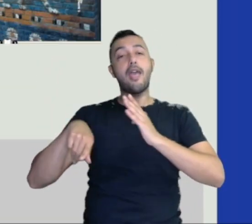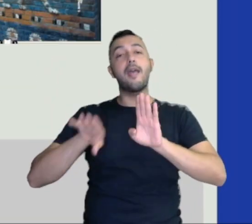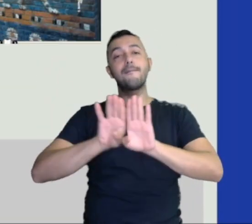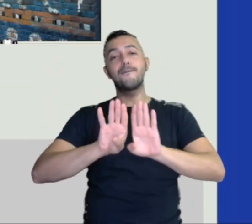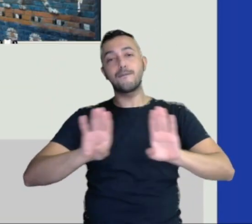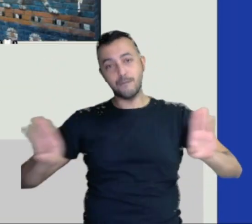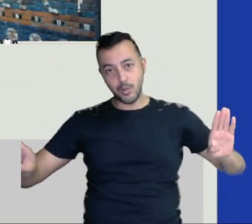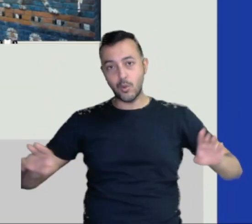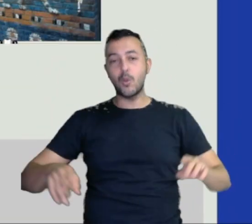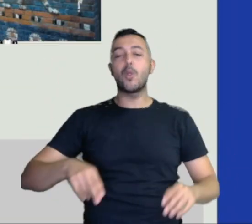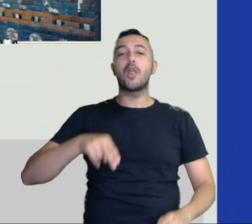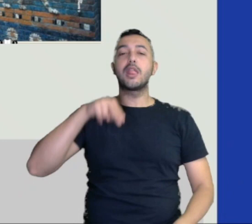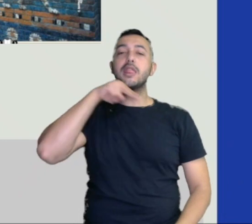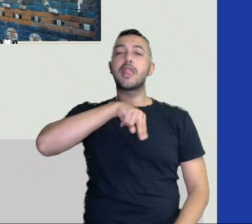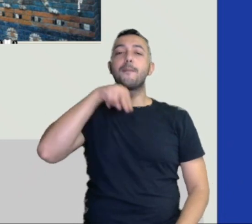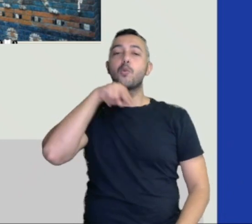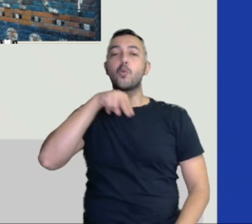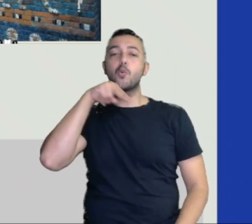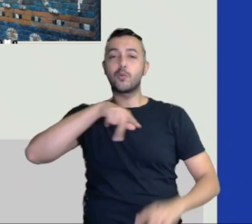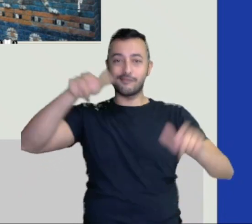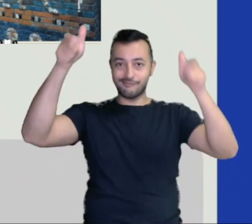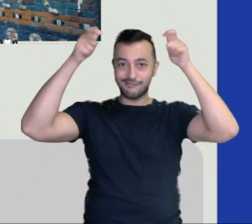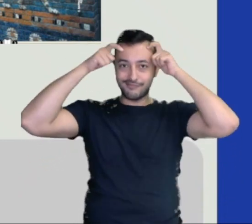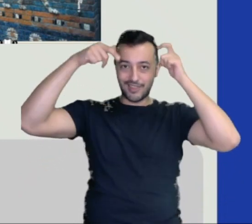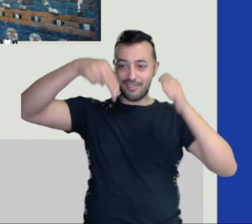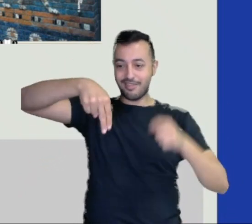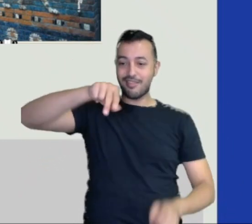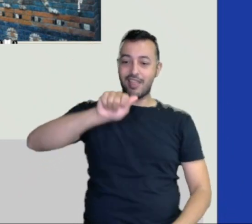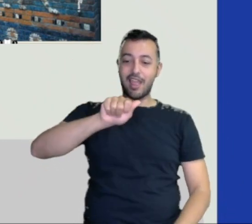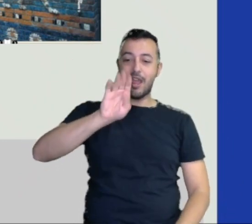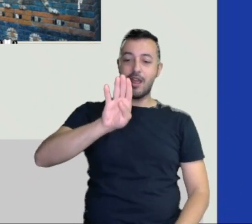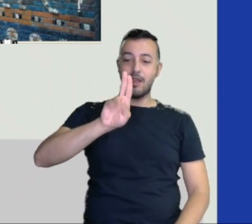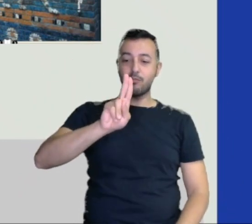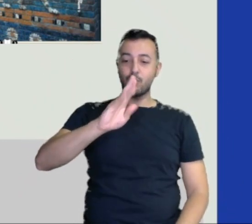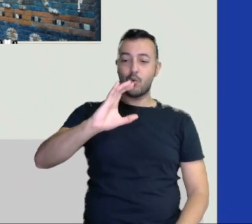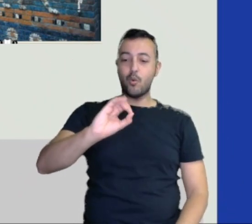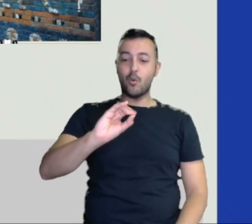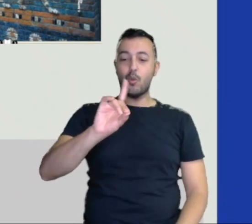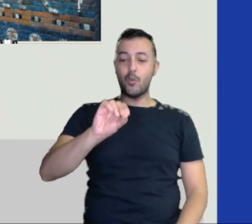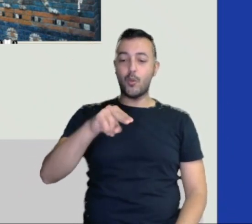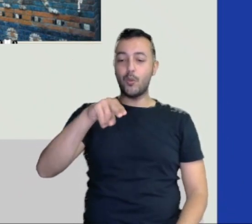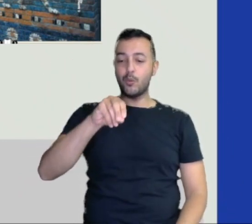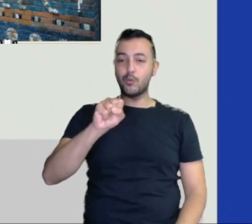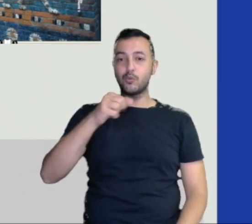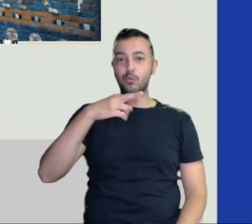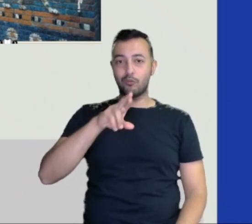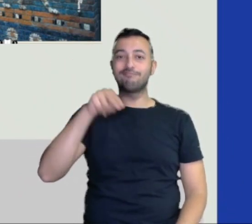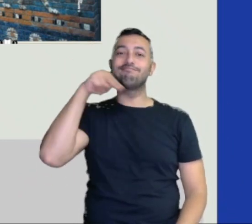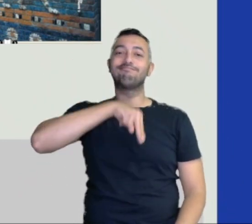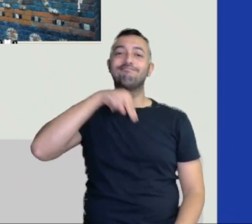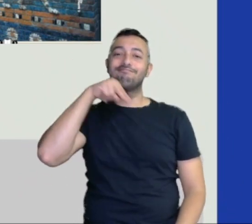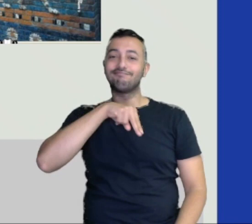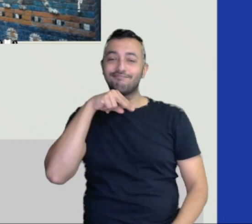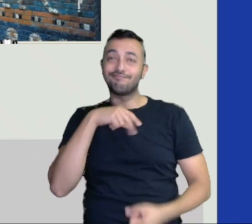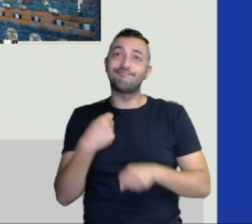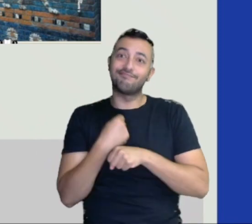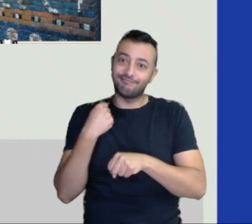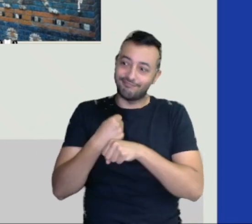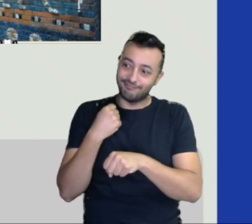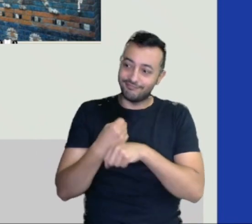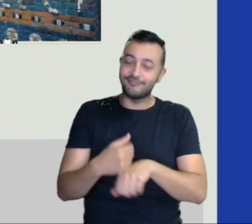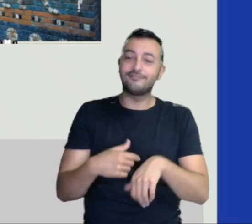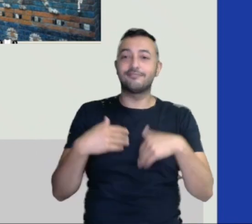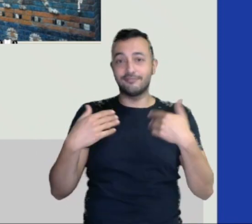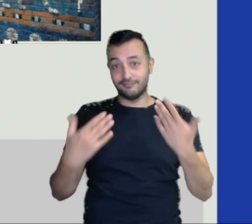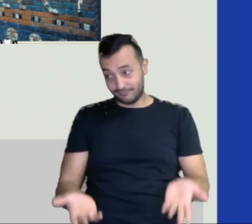reinado de Nabucodonosor II, certo? E que mostra esse aspecto de memória que eu estava falando para vocês, né? Essas